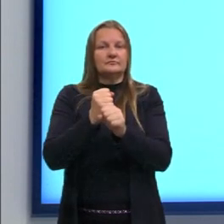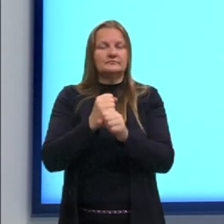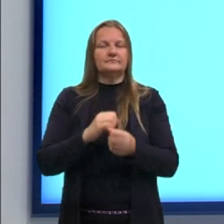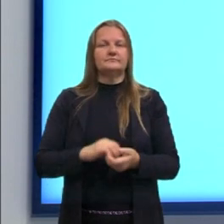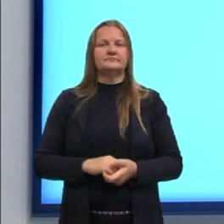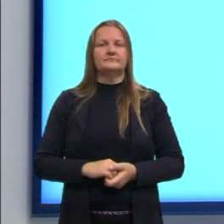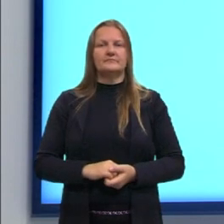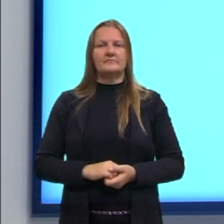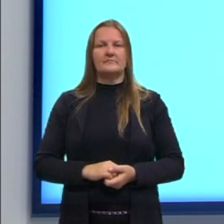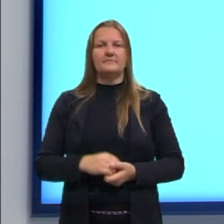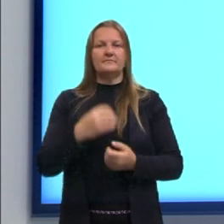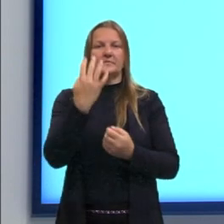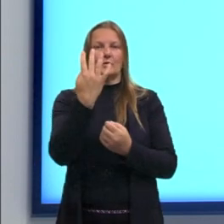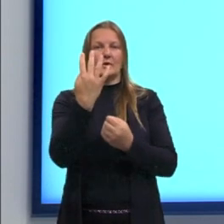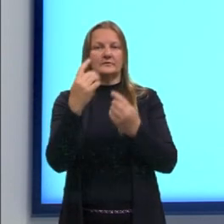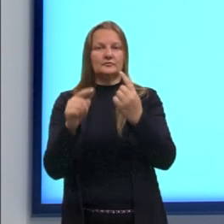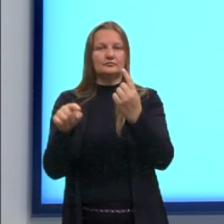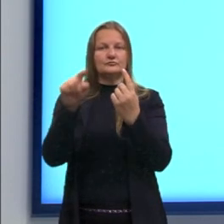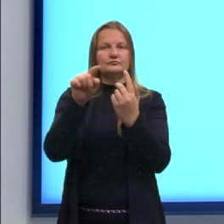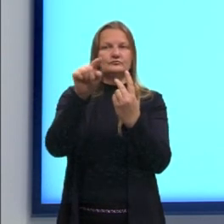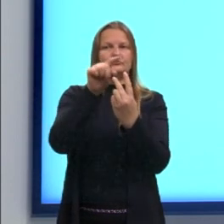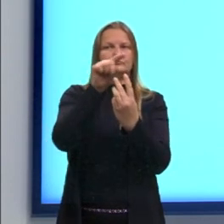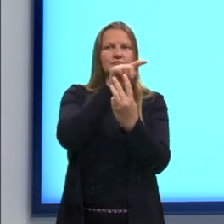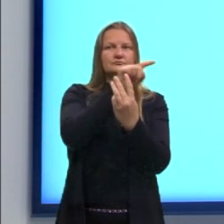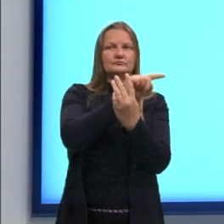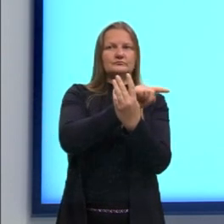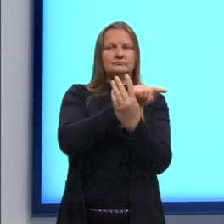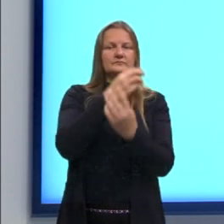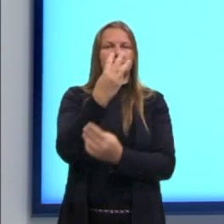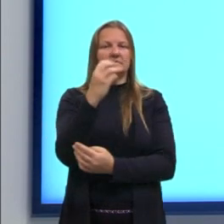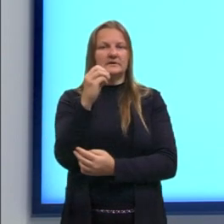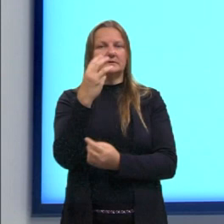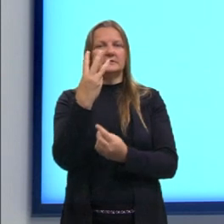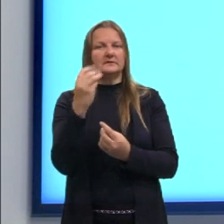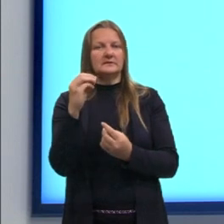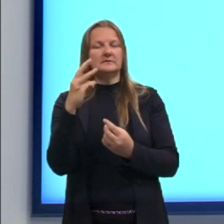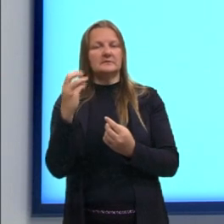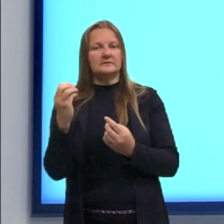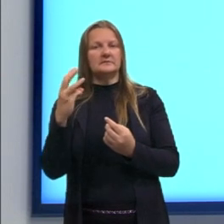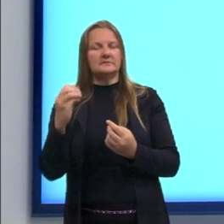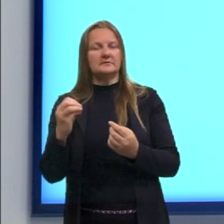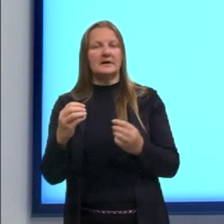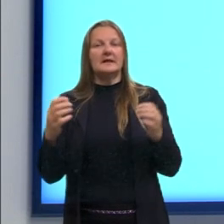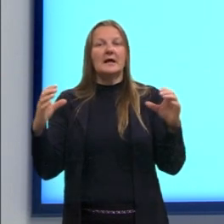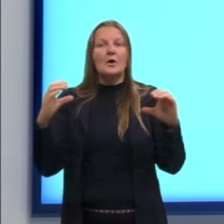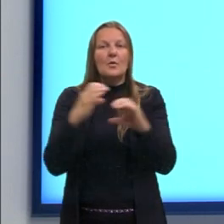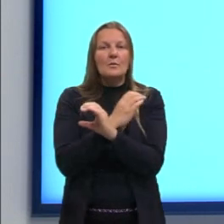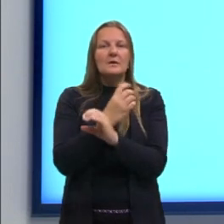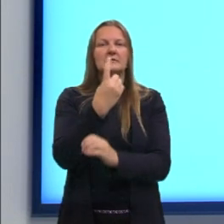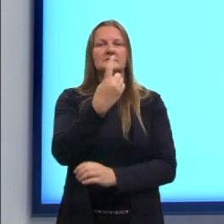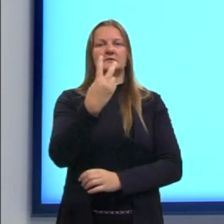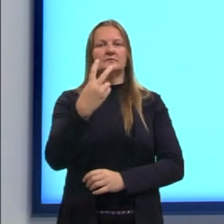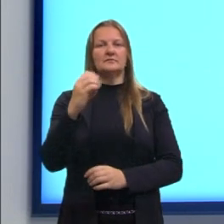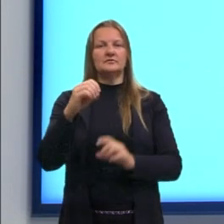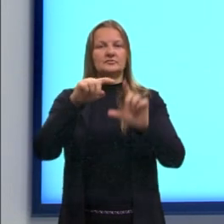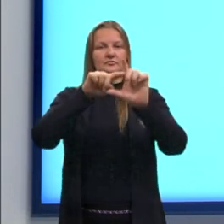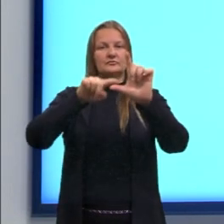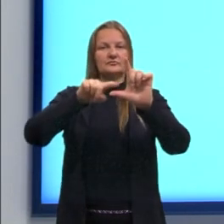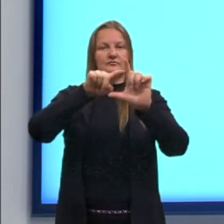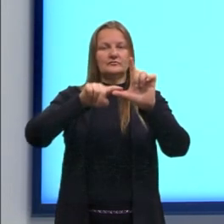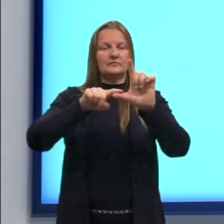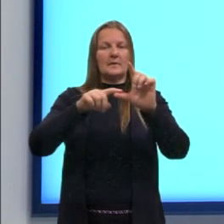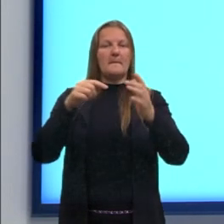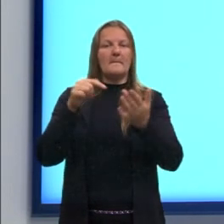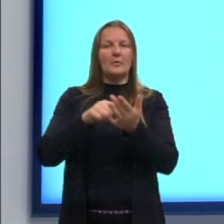pular né Quatro Arcos ali de 30 graus até completar os 120 graus e parar no ponto